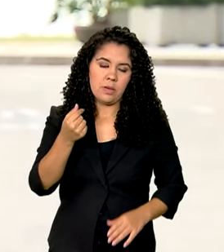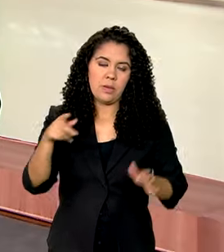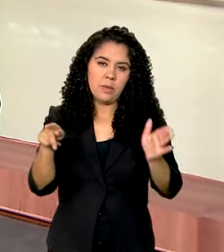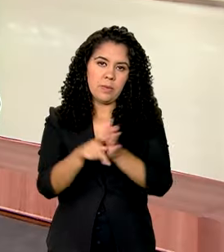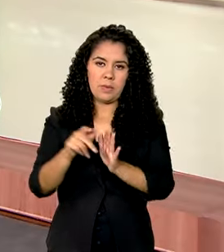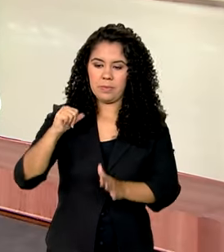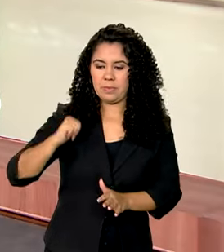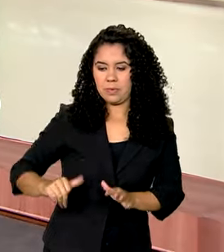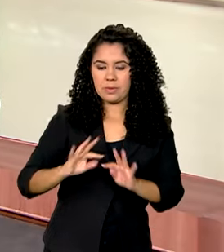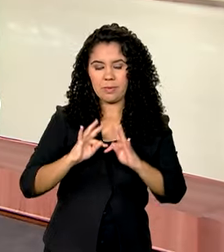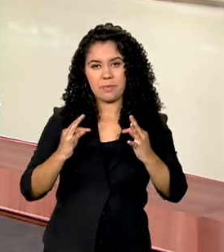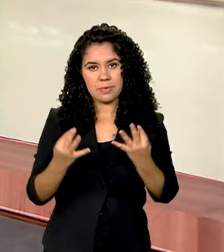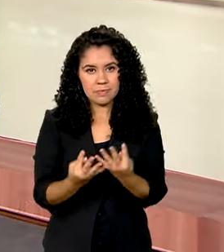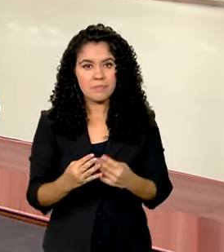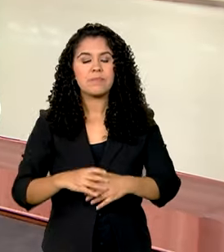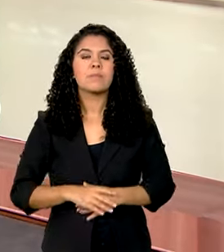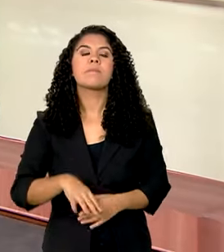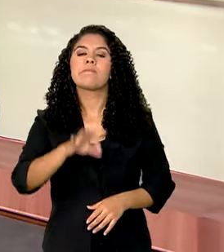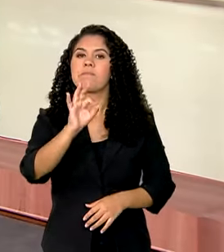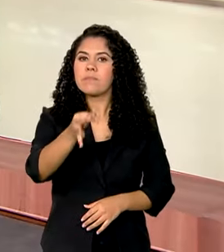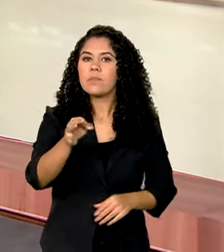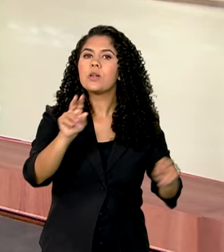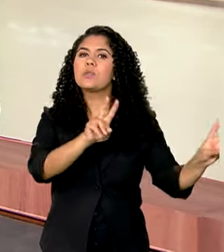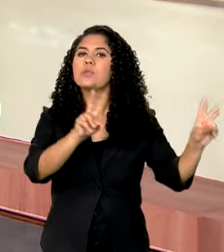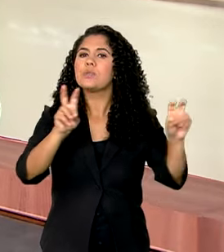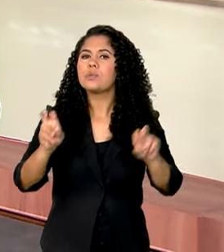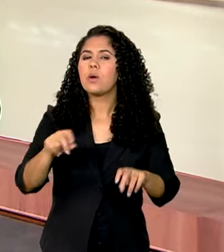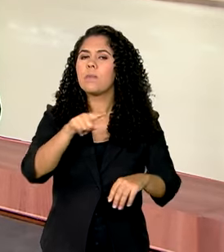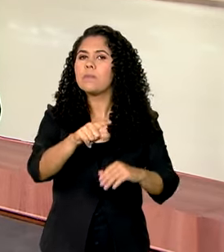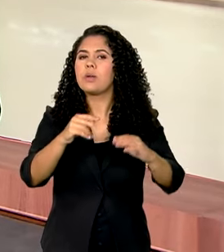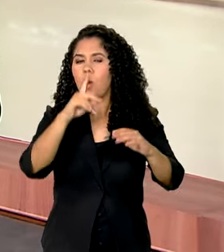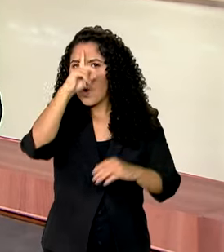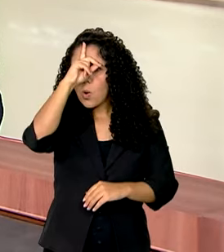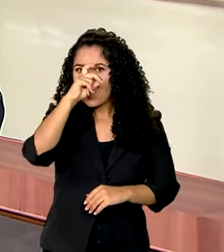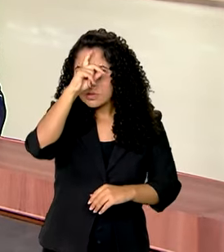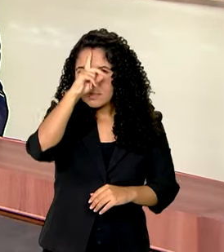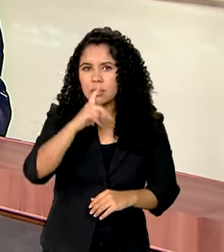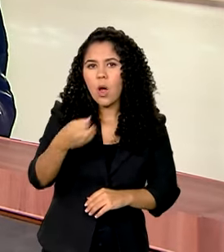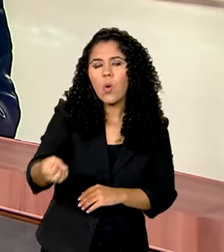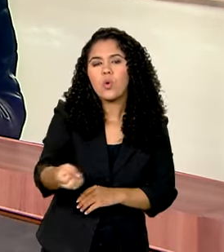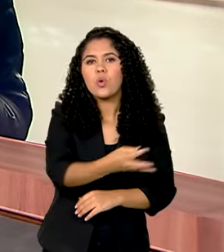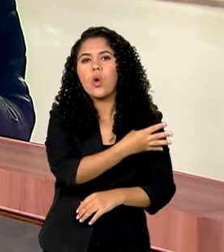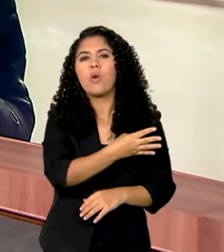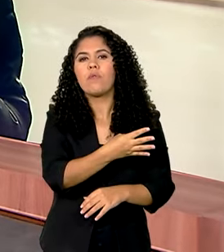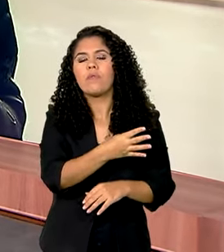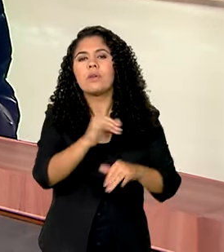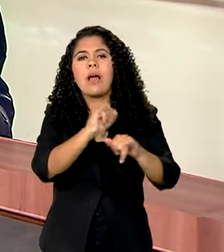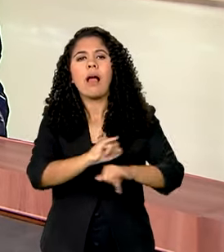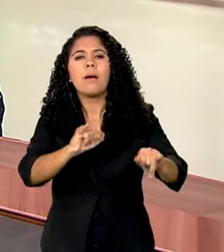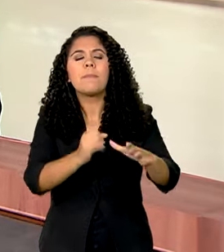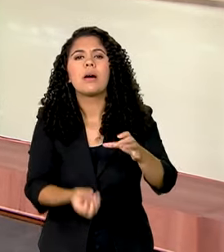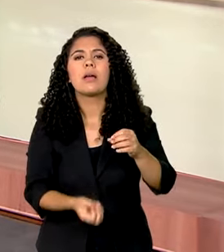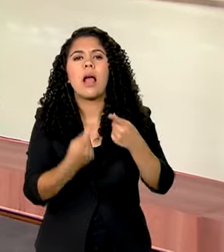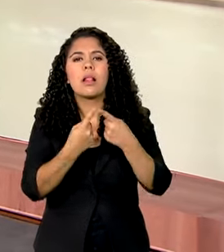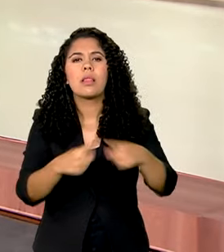Vanessa? Perfeito. E quanto a esse novo hospital de campanha aí que foi inaugurado, foi em qual cidade?